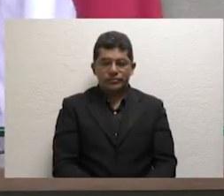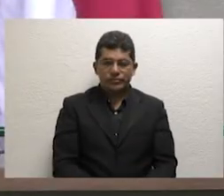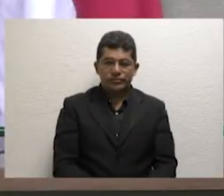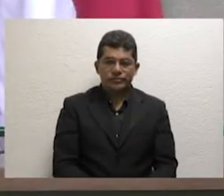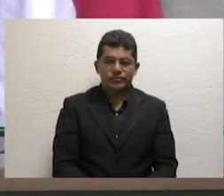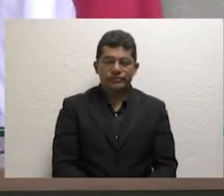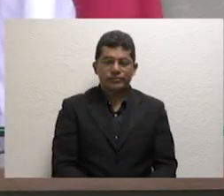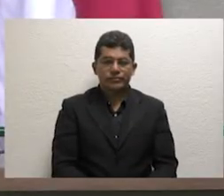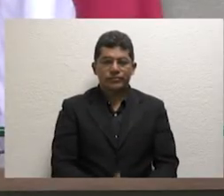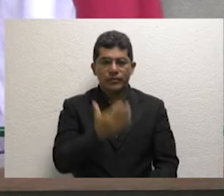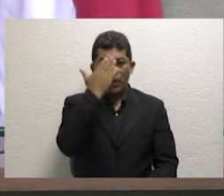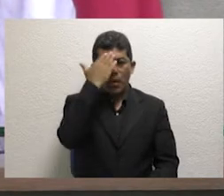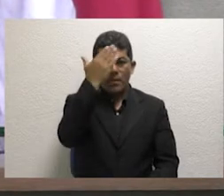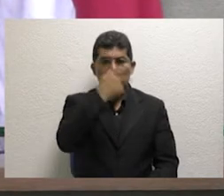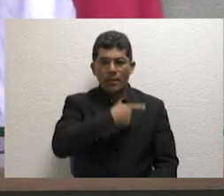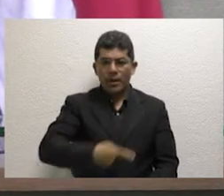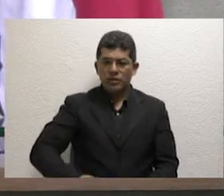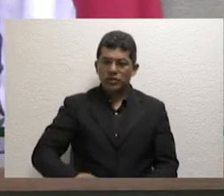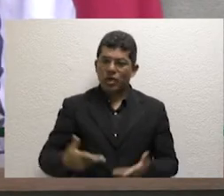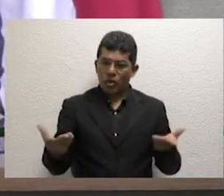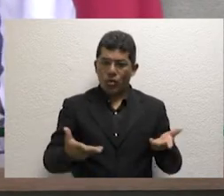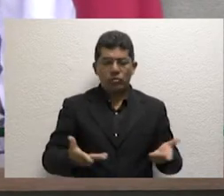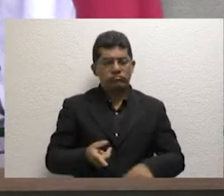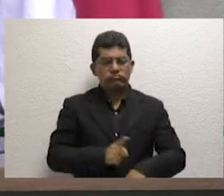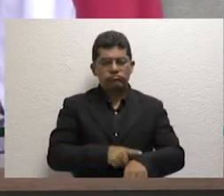Obrigado presidente pela oportunidade